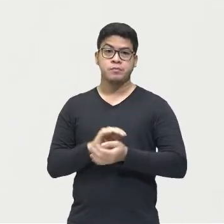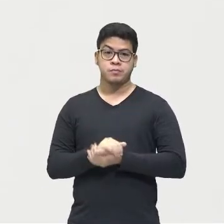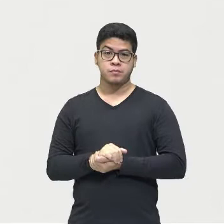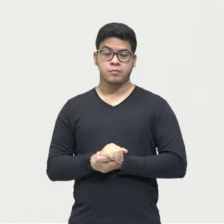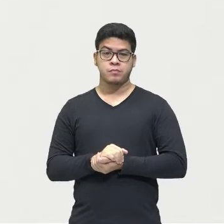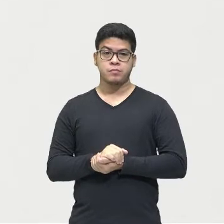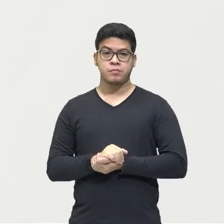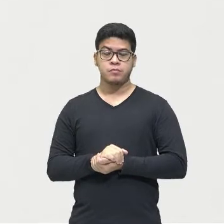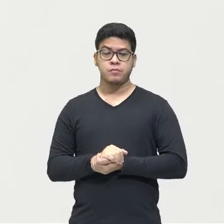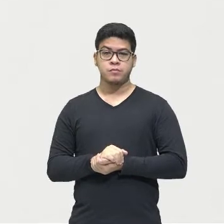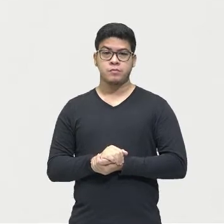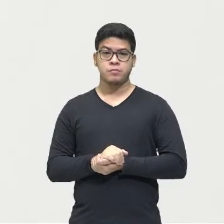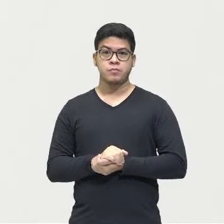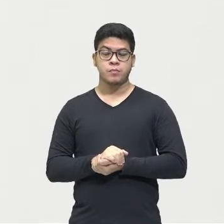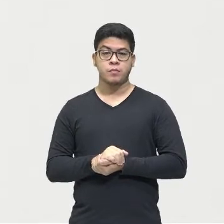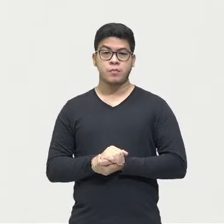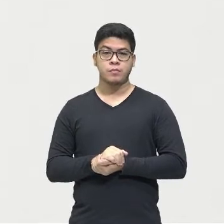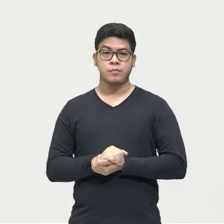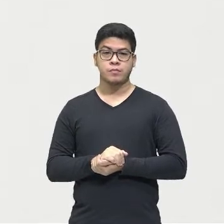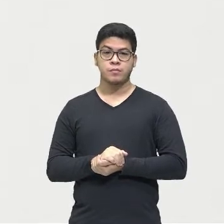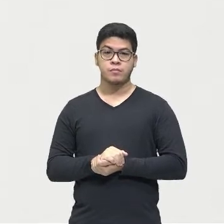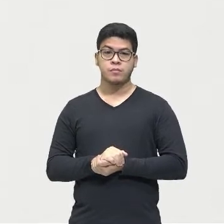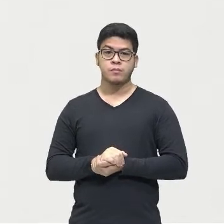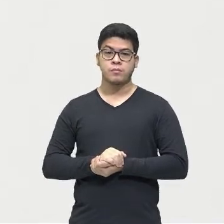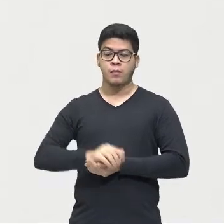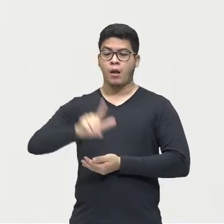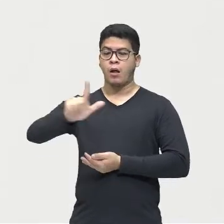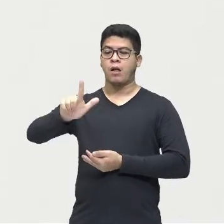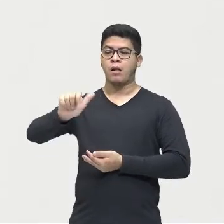os elementos de um quadrilátero.